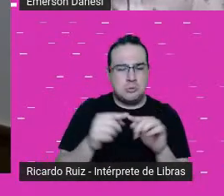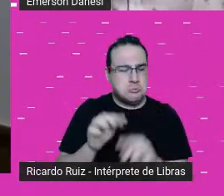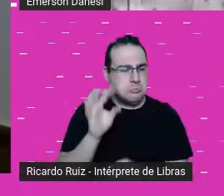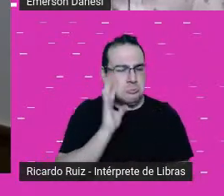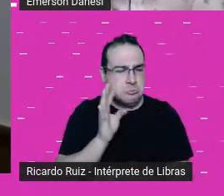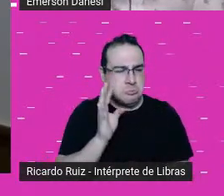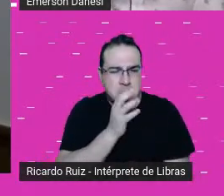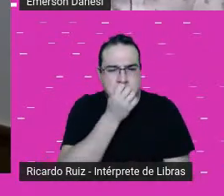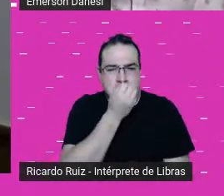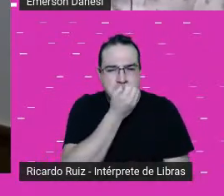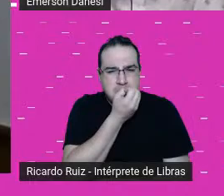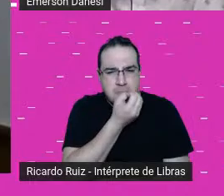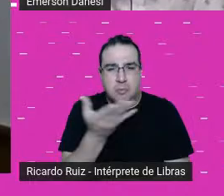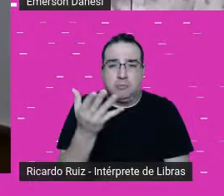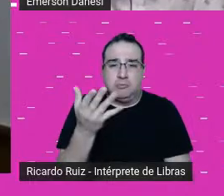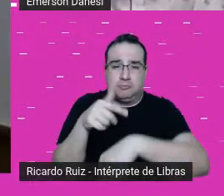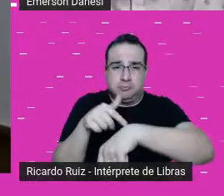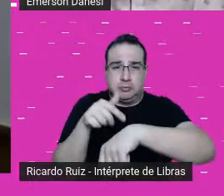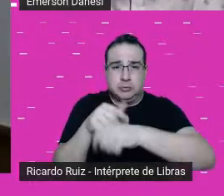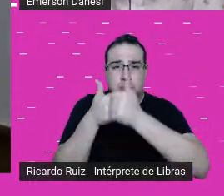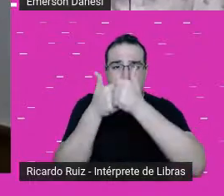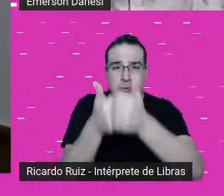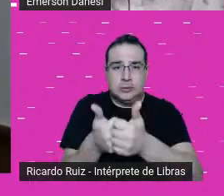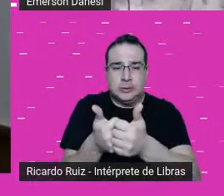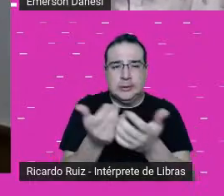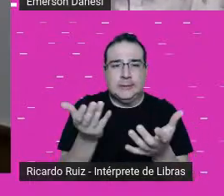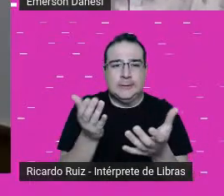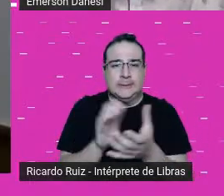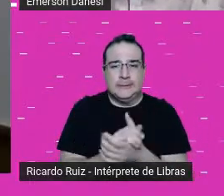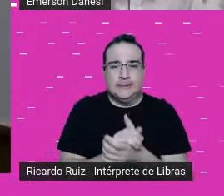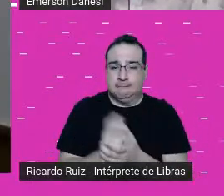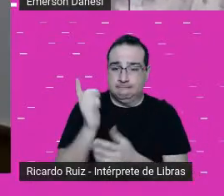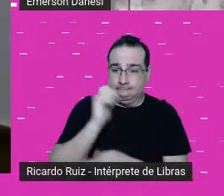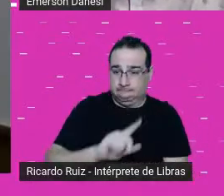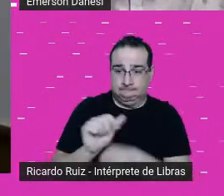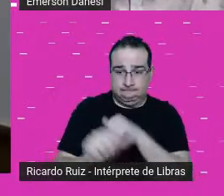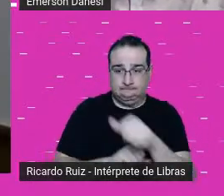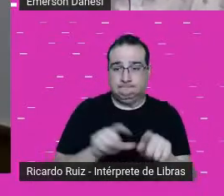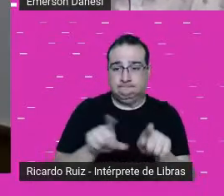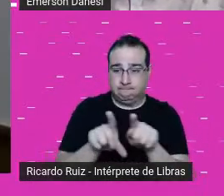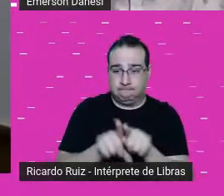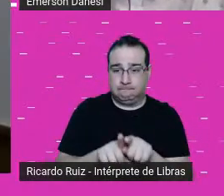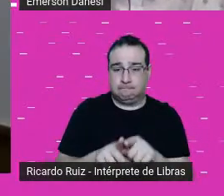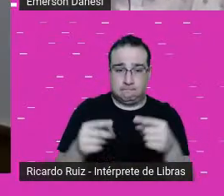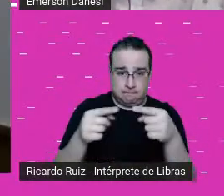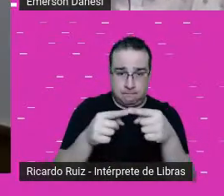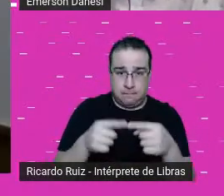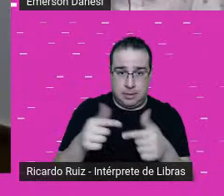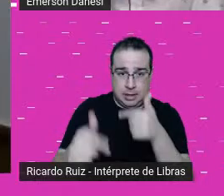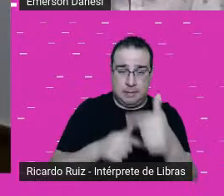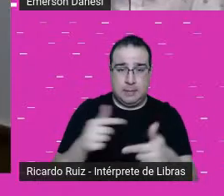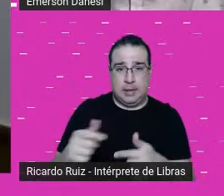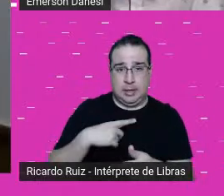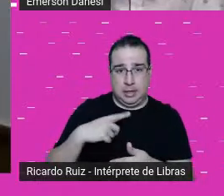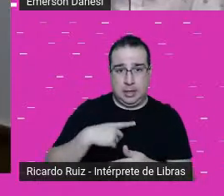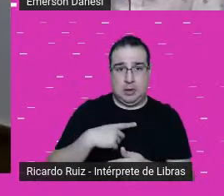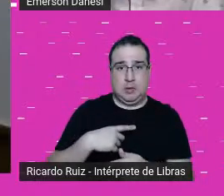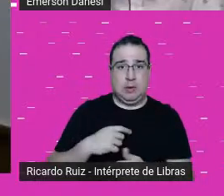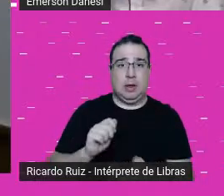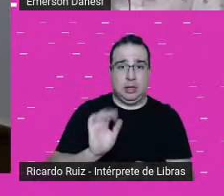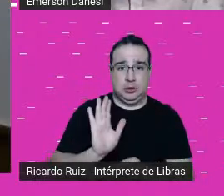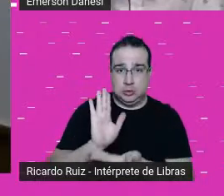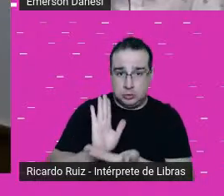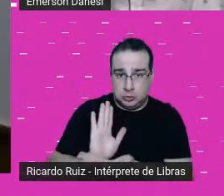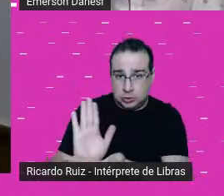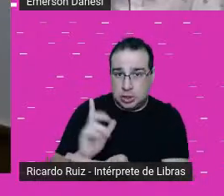precioso para mim estar nesse momento, porque eu passei a trabalhar como assistente de direção dele e acompanhei